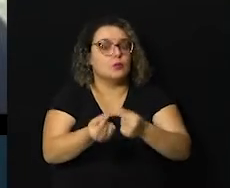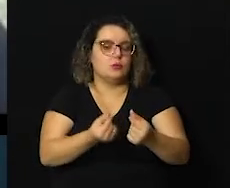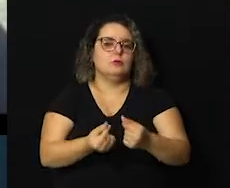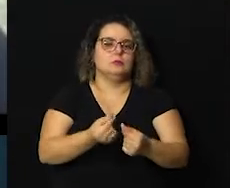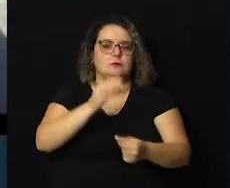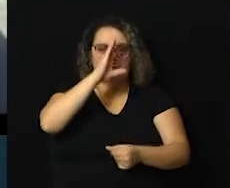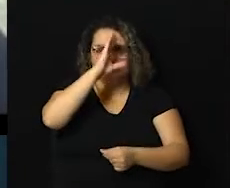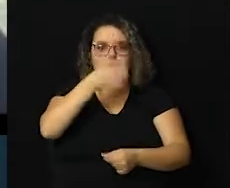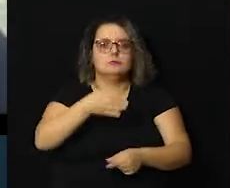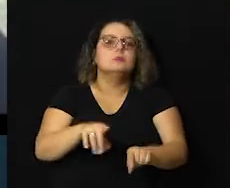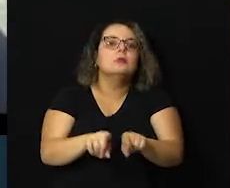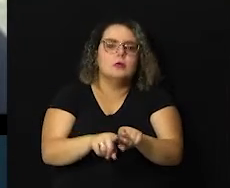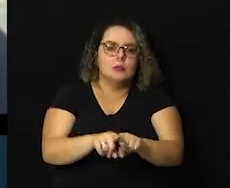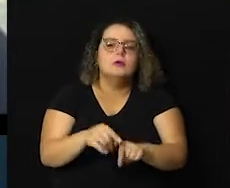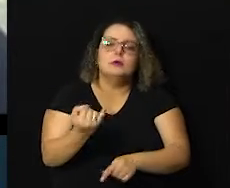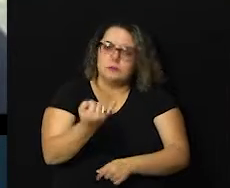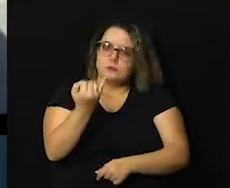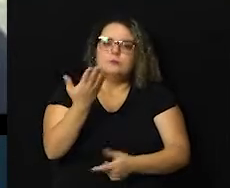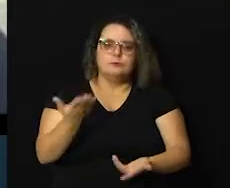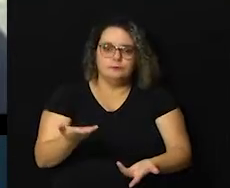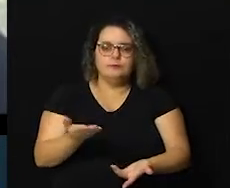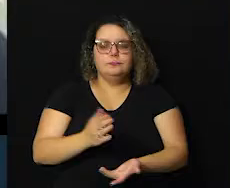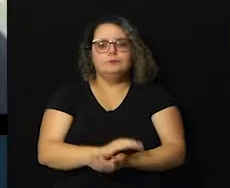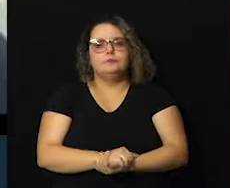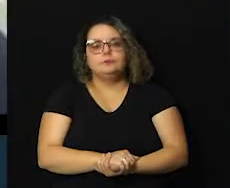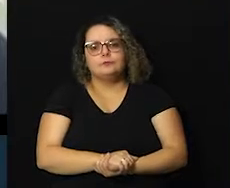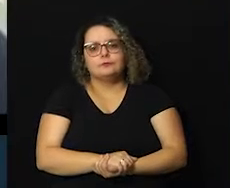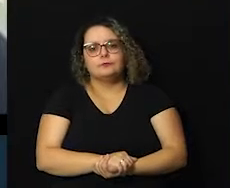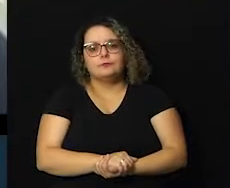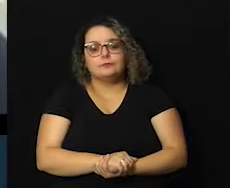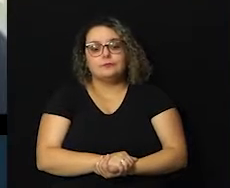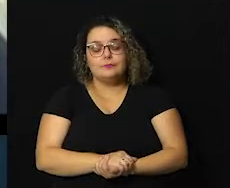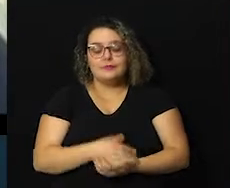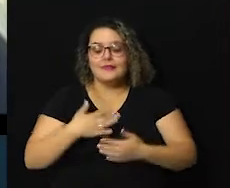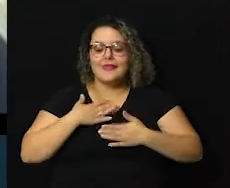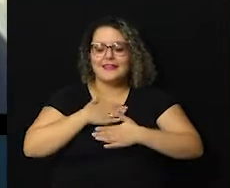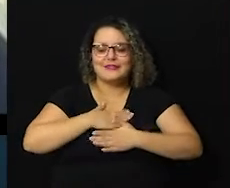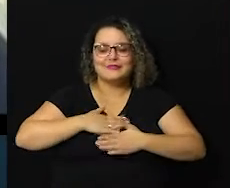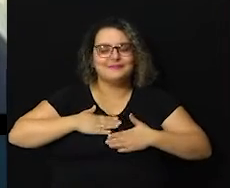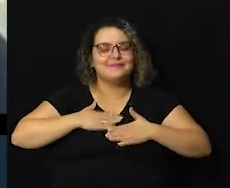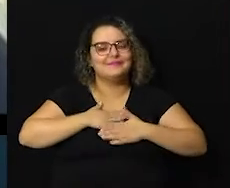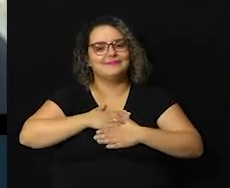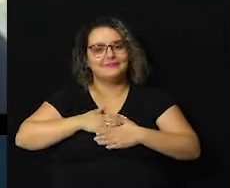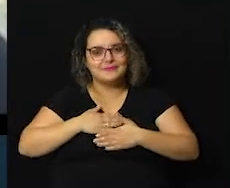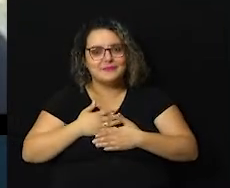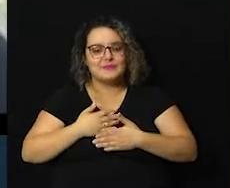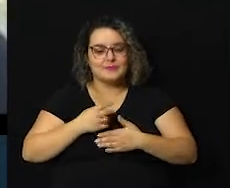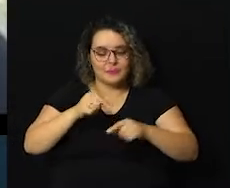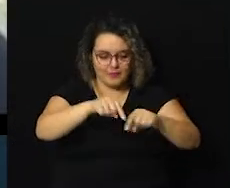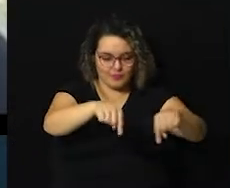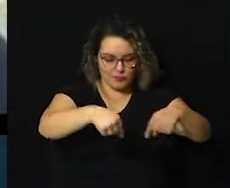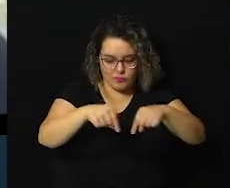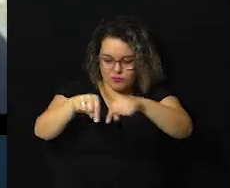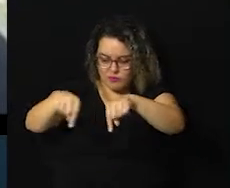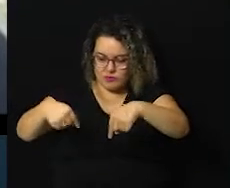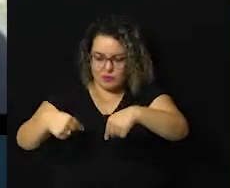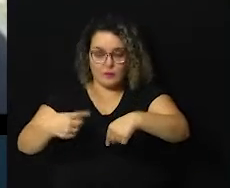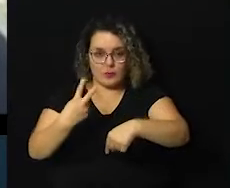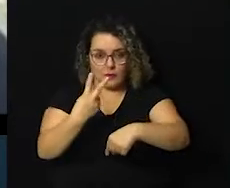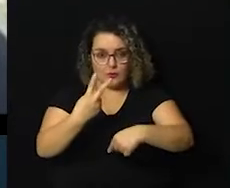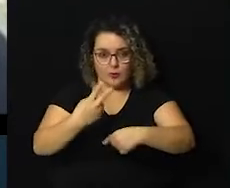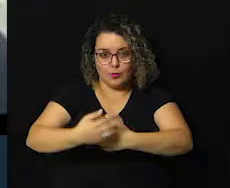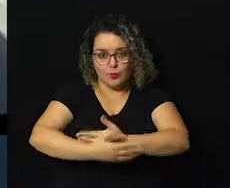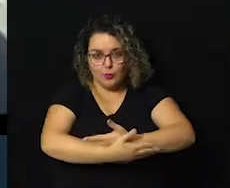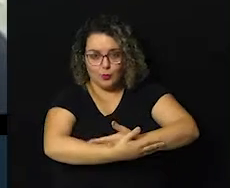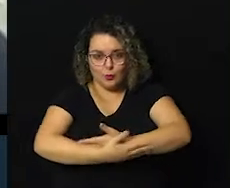né e isso é muito importante assim eu fico muito realizado assim quando eu vejo Hoje eu tô fazendo dois quartos de